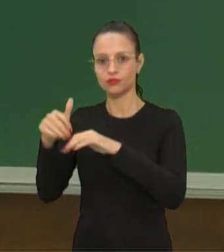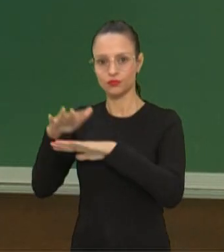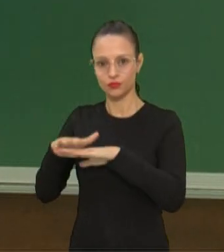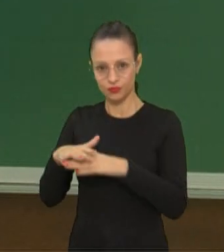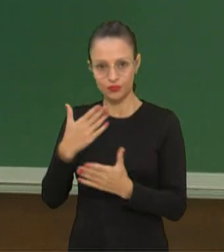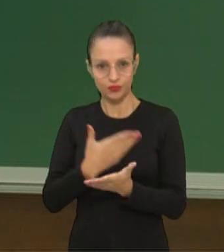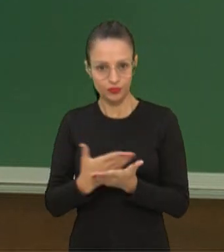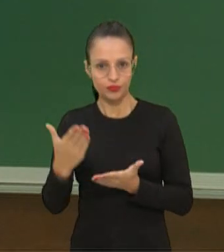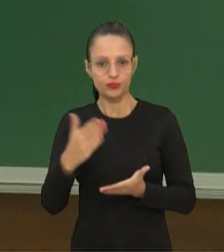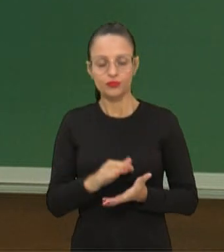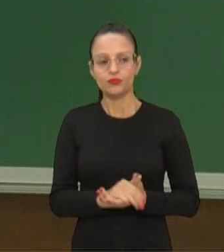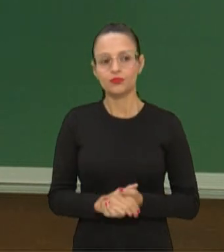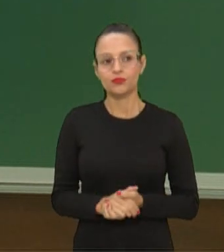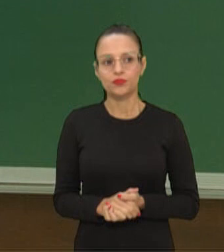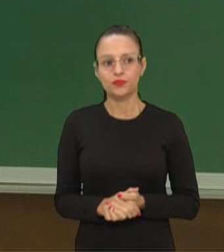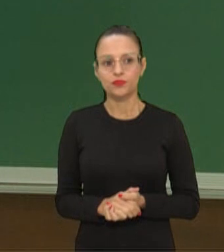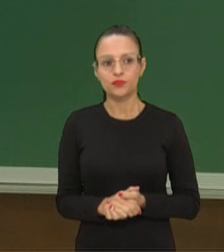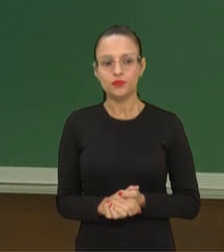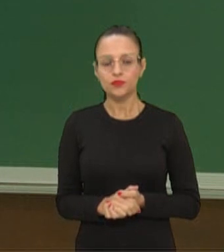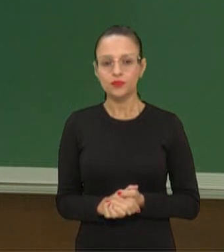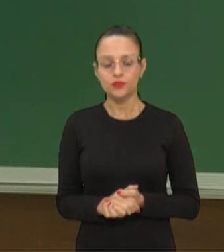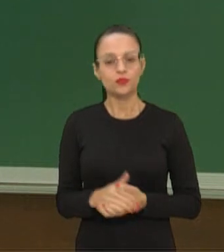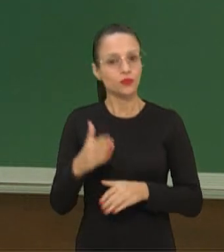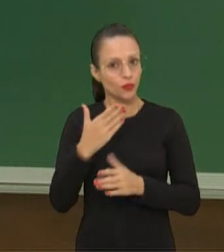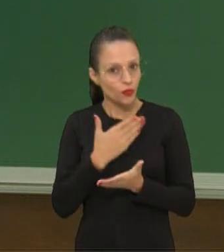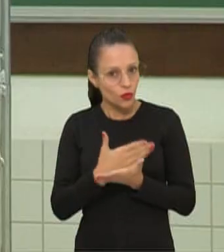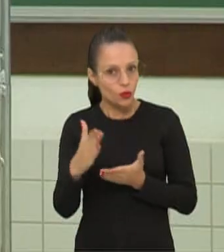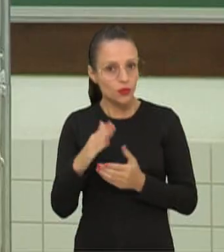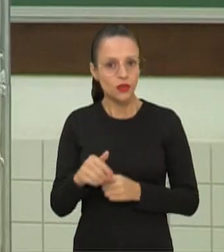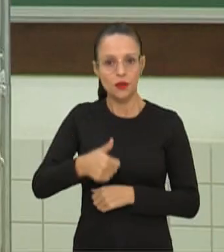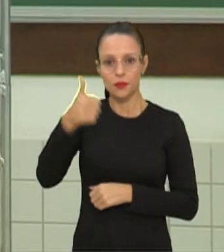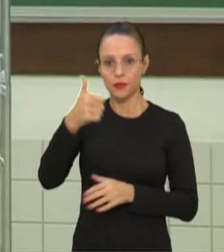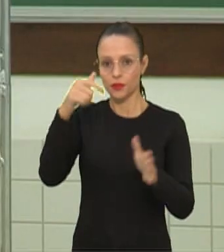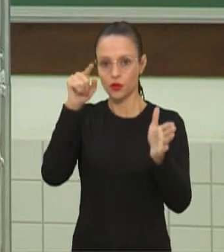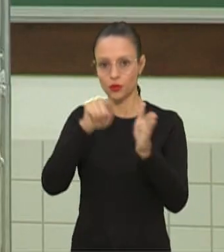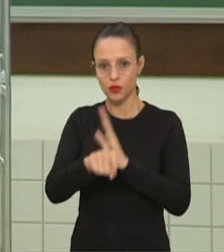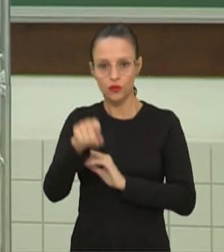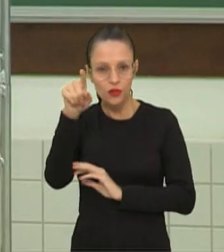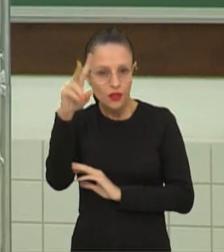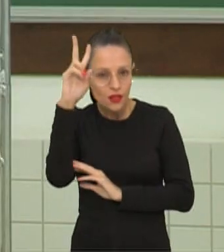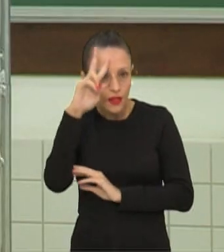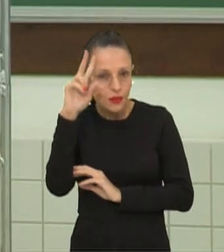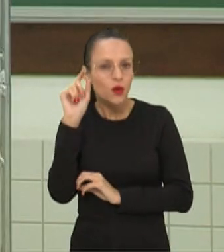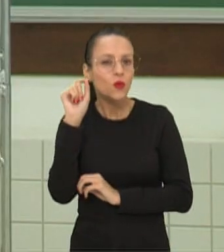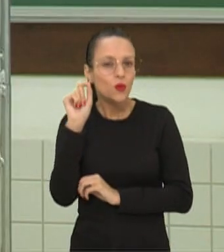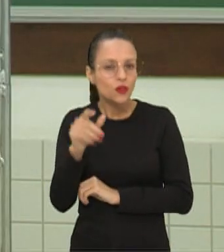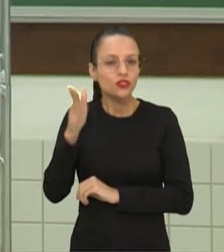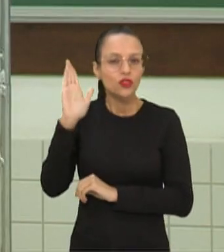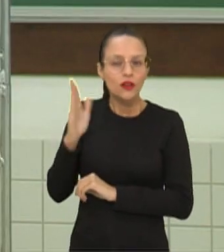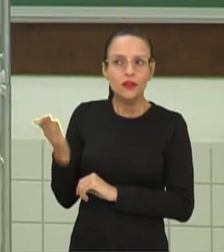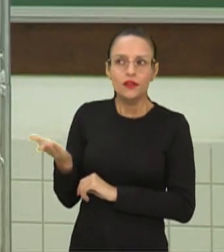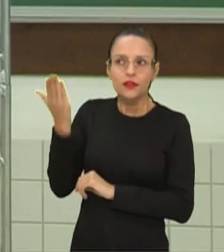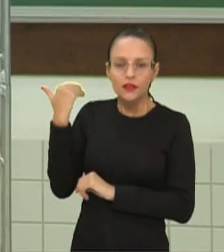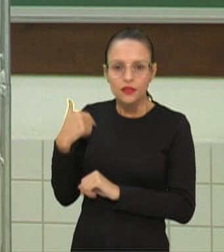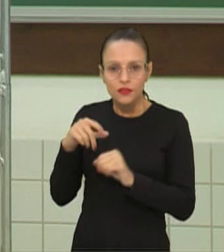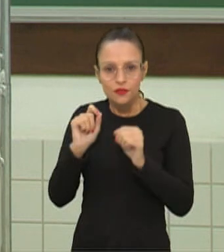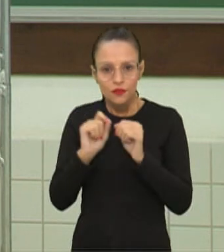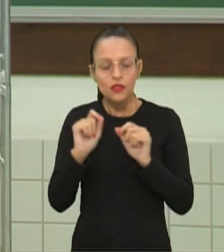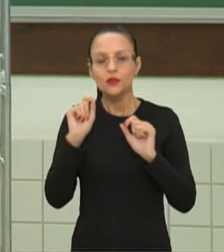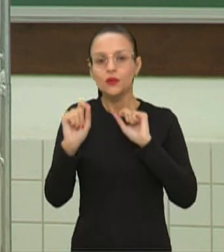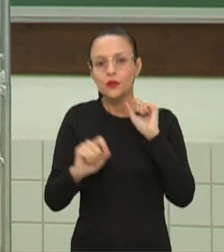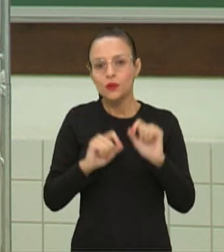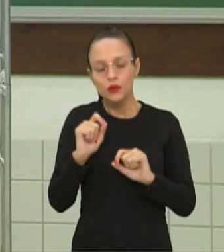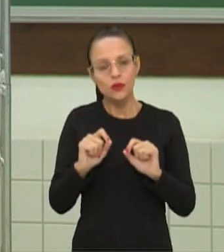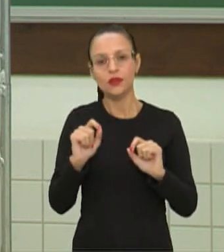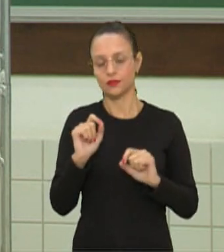então. Para a gente aquecer, esse primeiro quiz aí. Para você lembrar do que a gente já fez nas aulas anteriores,